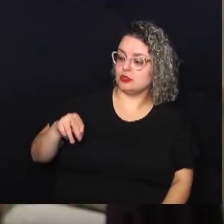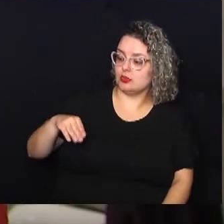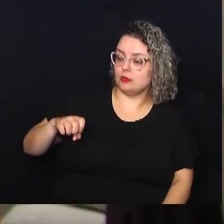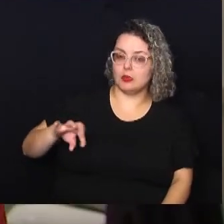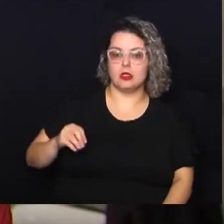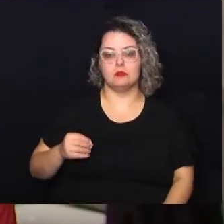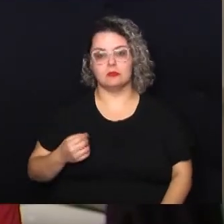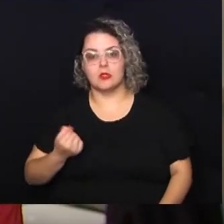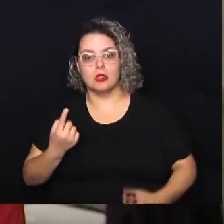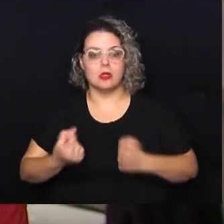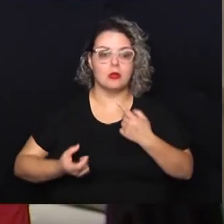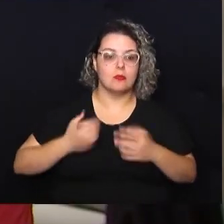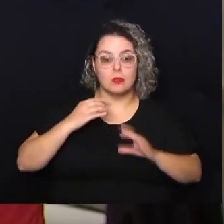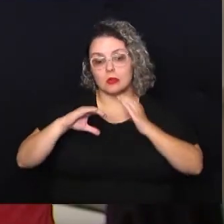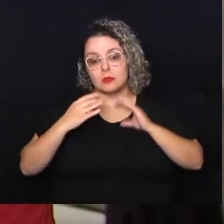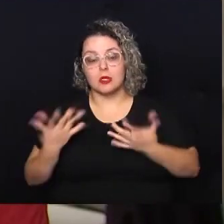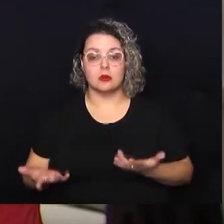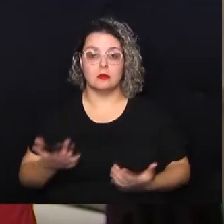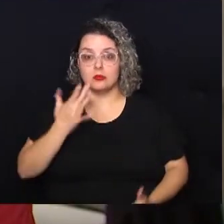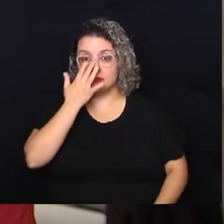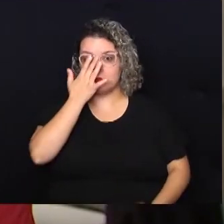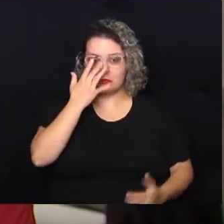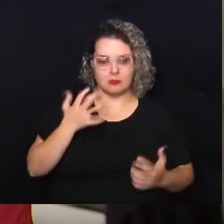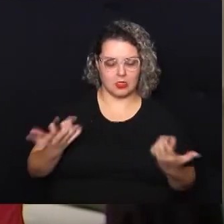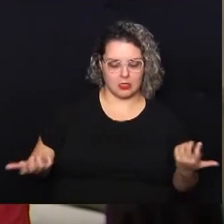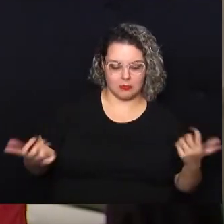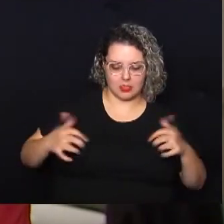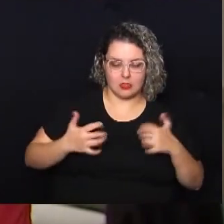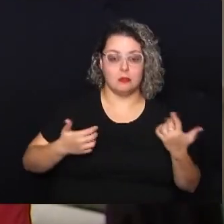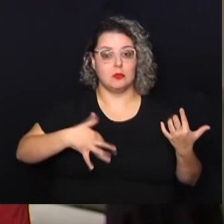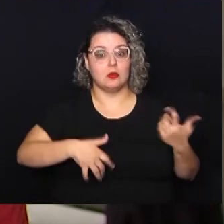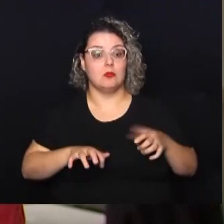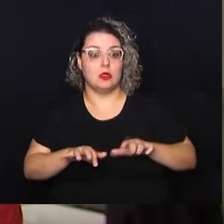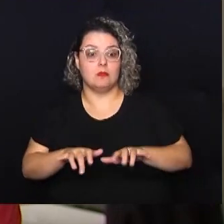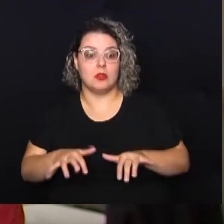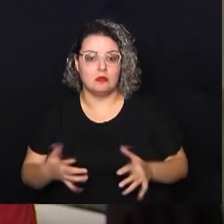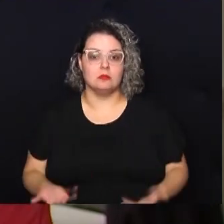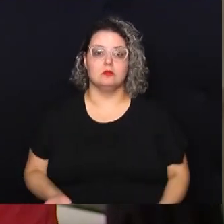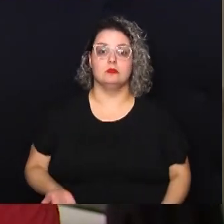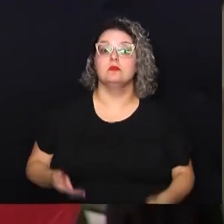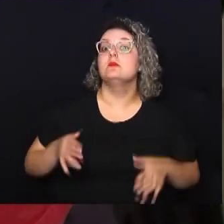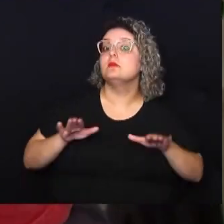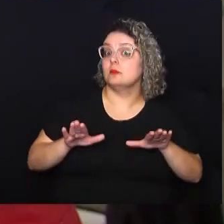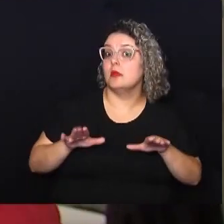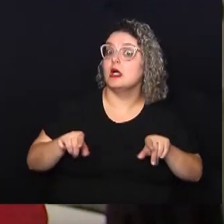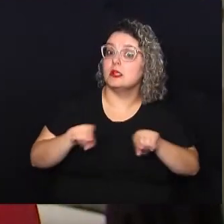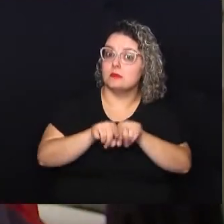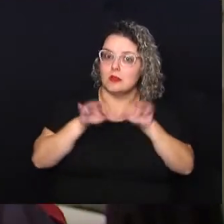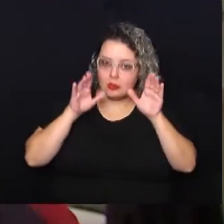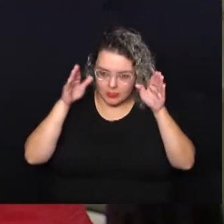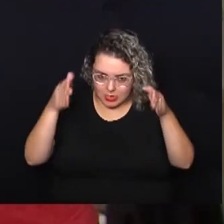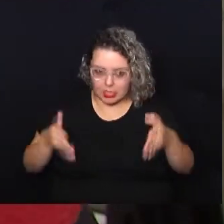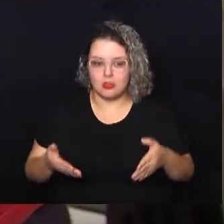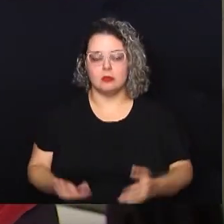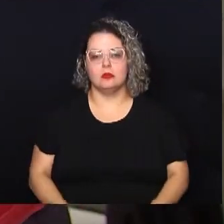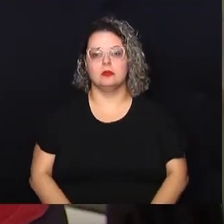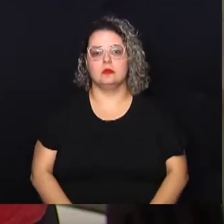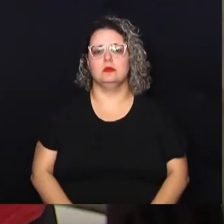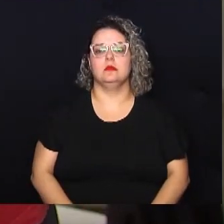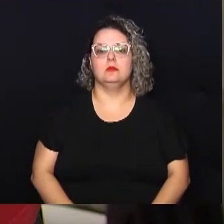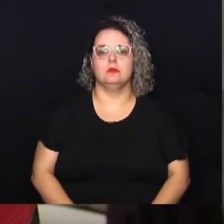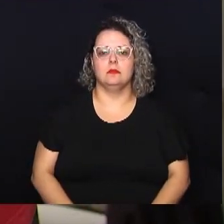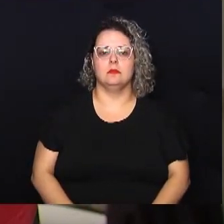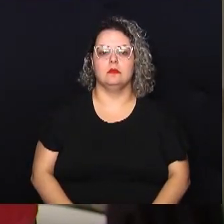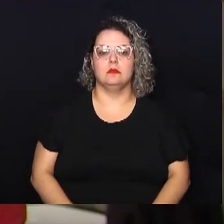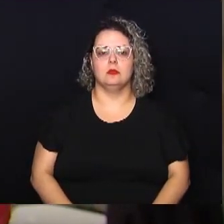quando algumas cantorias, tal, sanfona, violão, piano. Mas o foco é mais para mim,